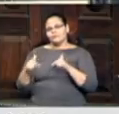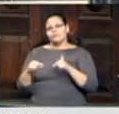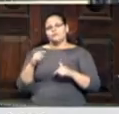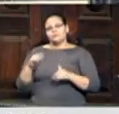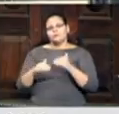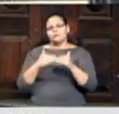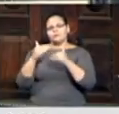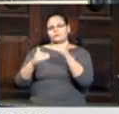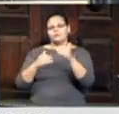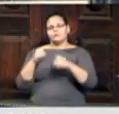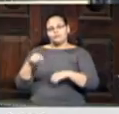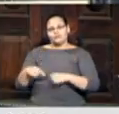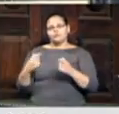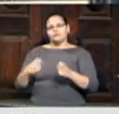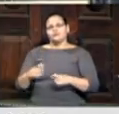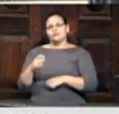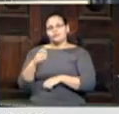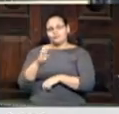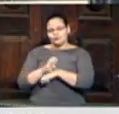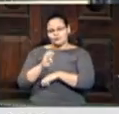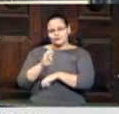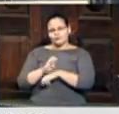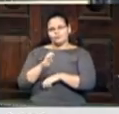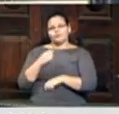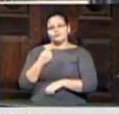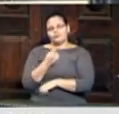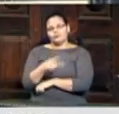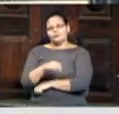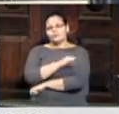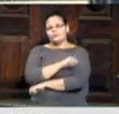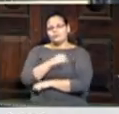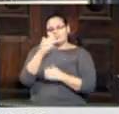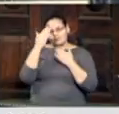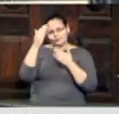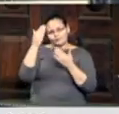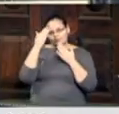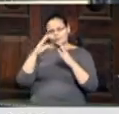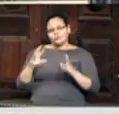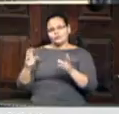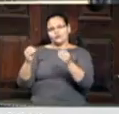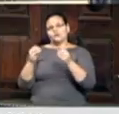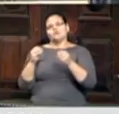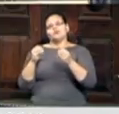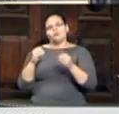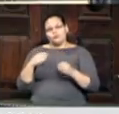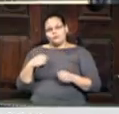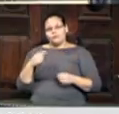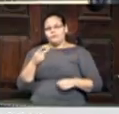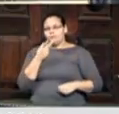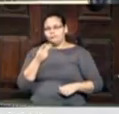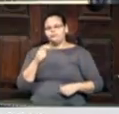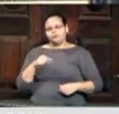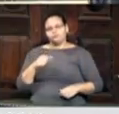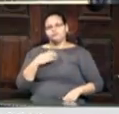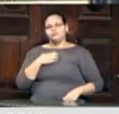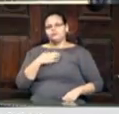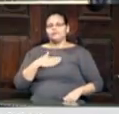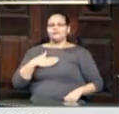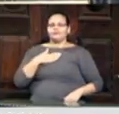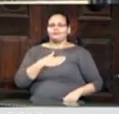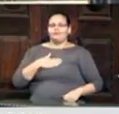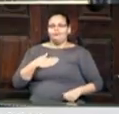desenvolvem no nosso Estado. Então, quero, de coração, agradecer a todas e todos e dizer que me sinto